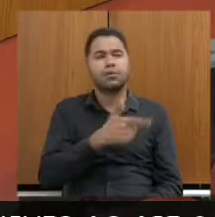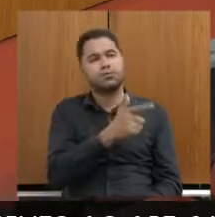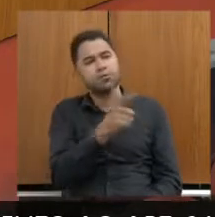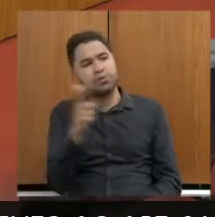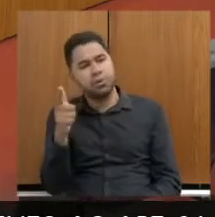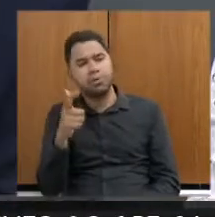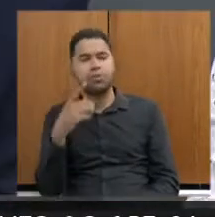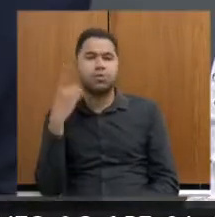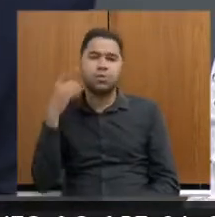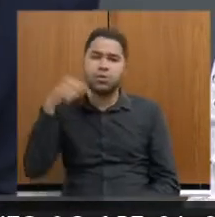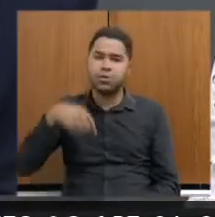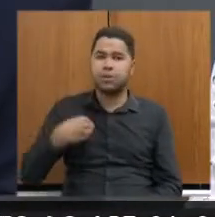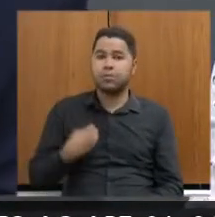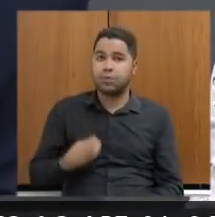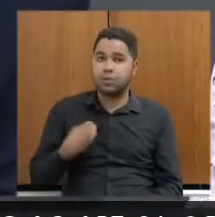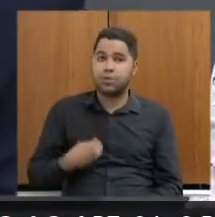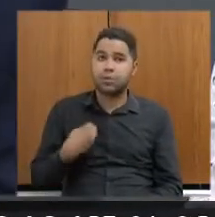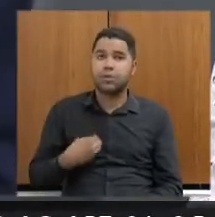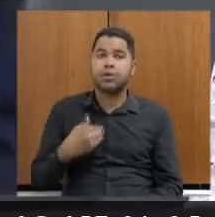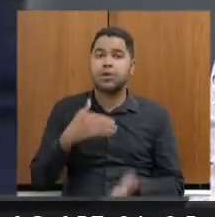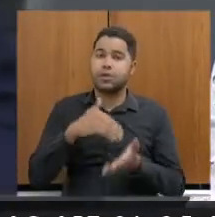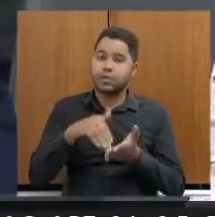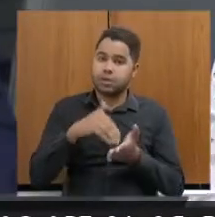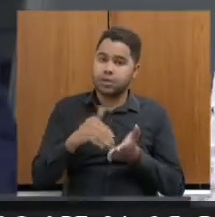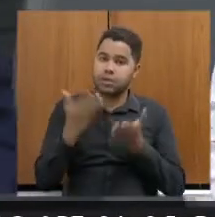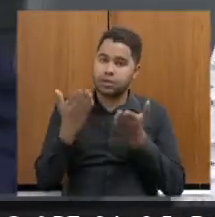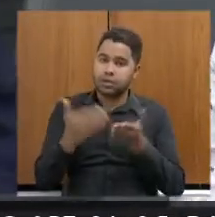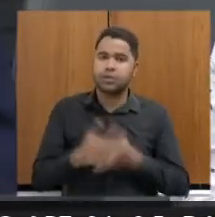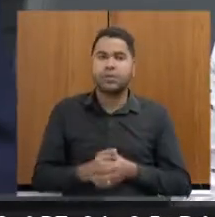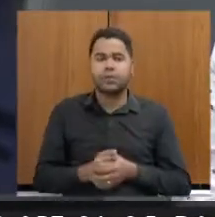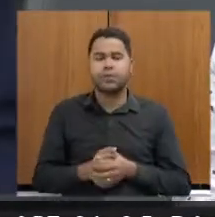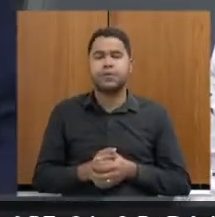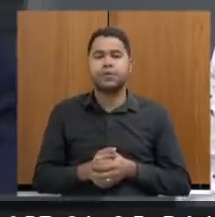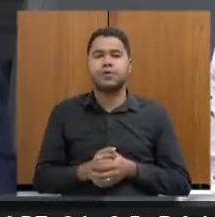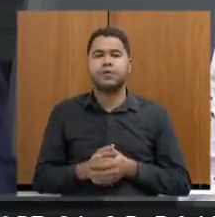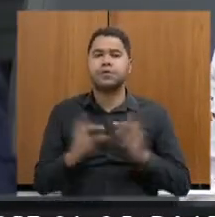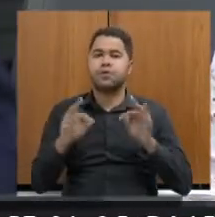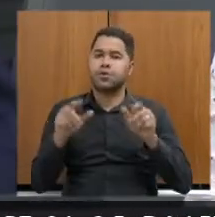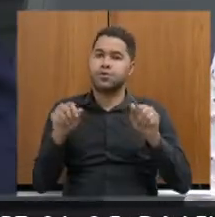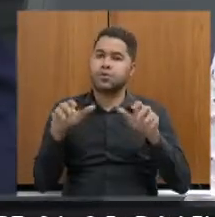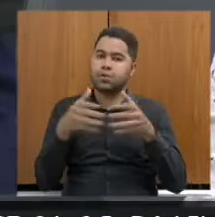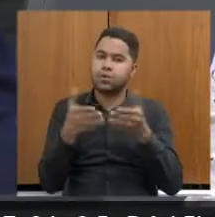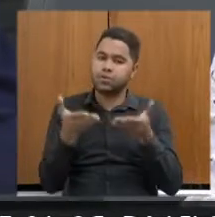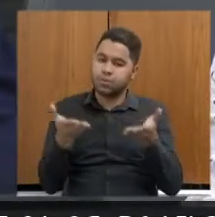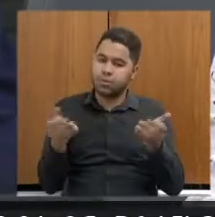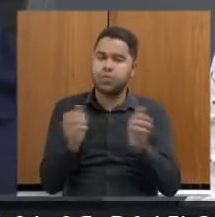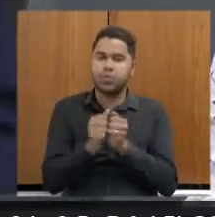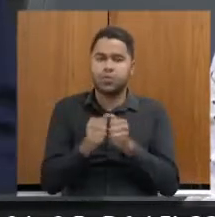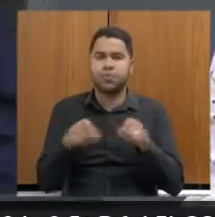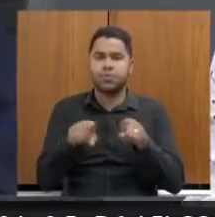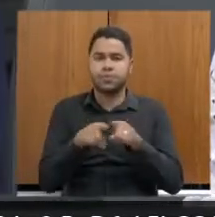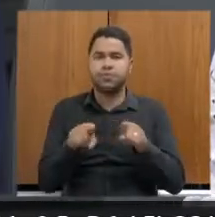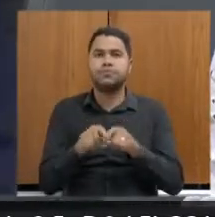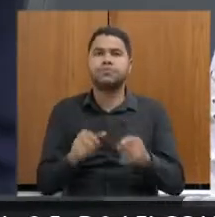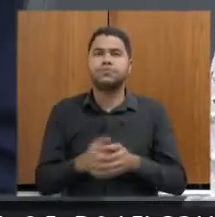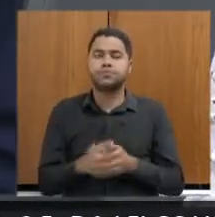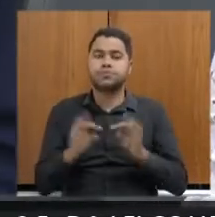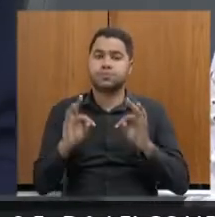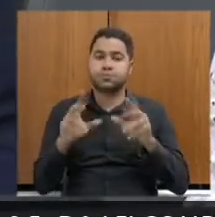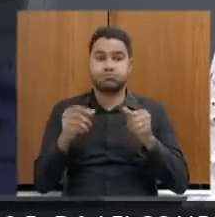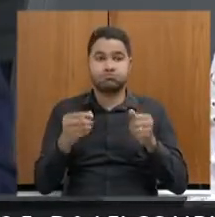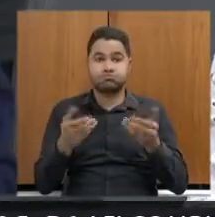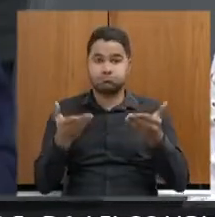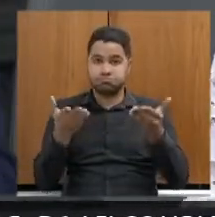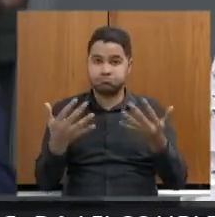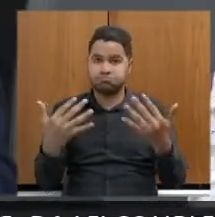deputados aqui presentes o subsecretário para obter este e toda a sua equipe que conosco também e todos os